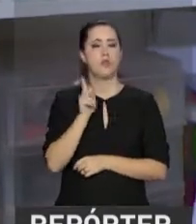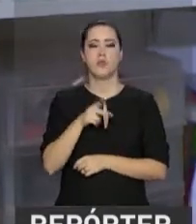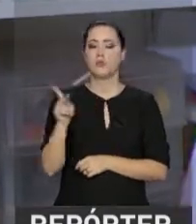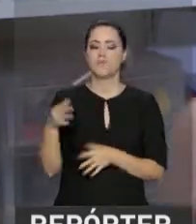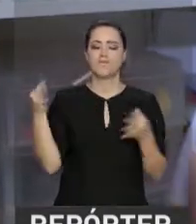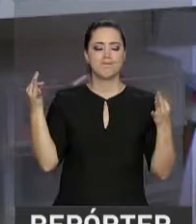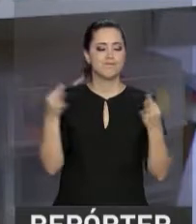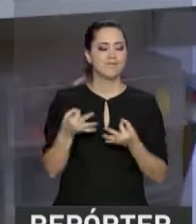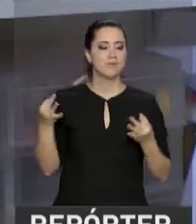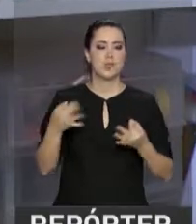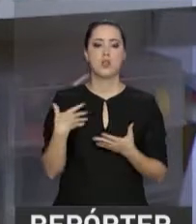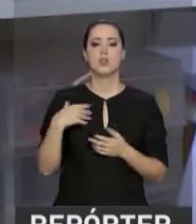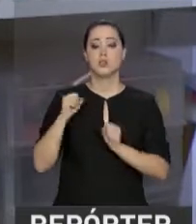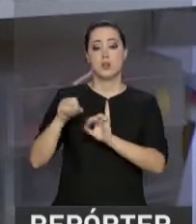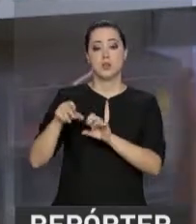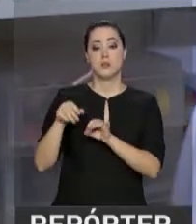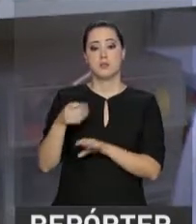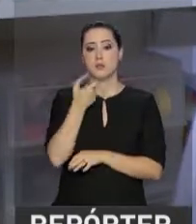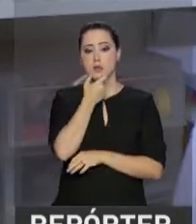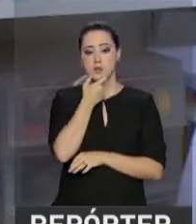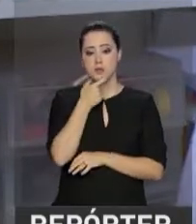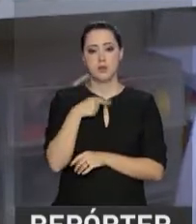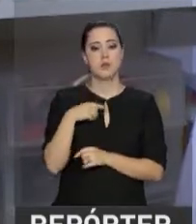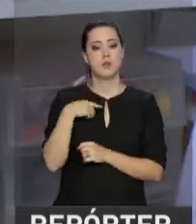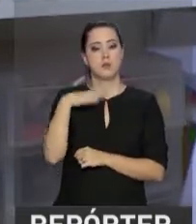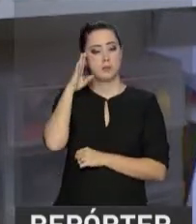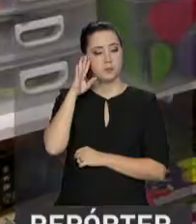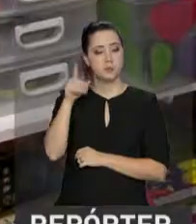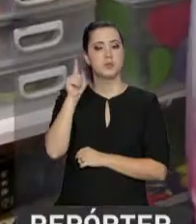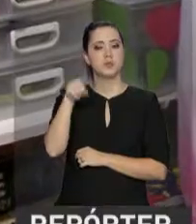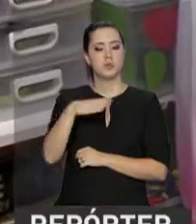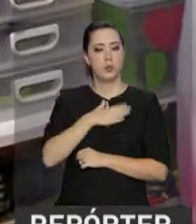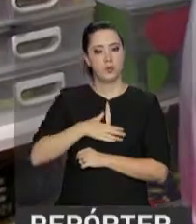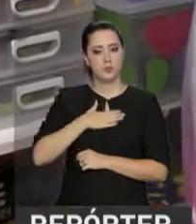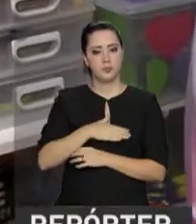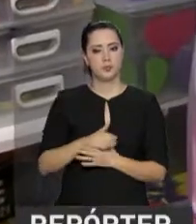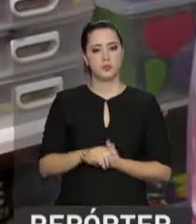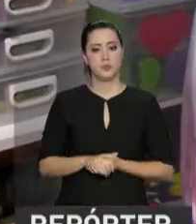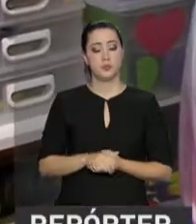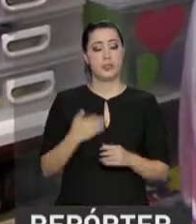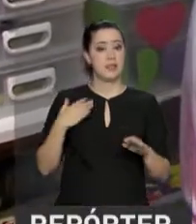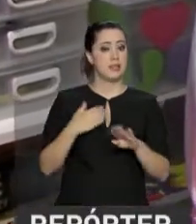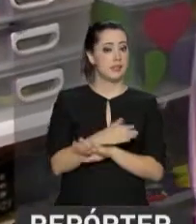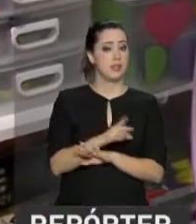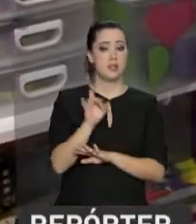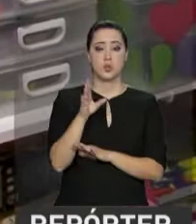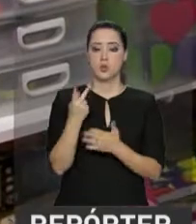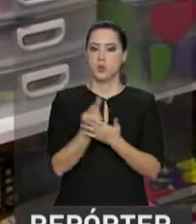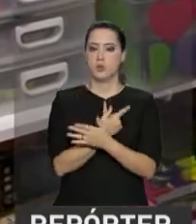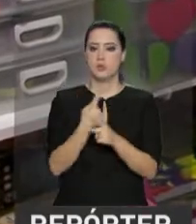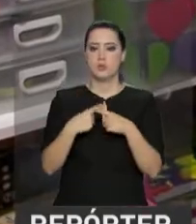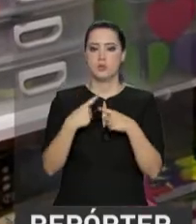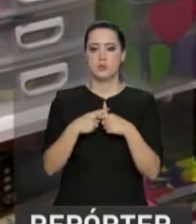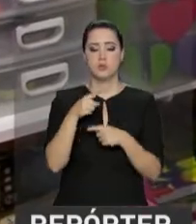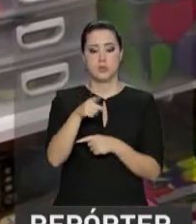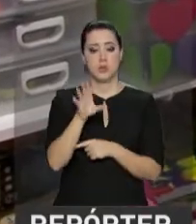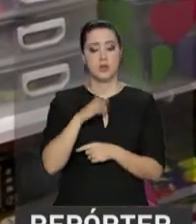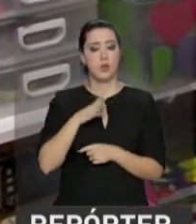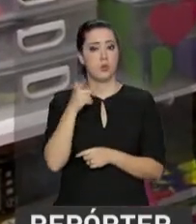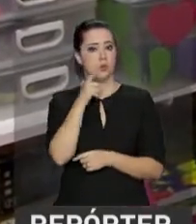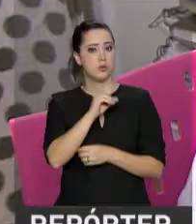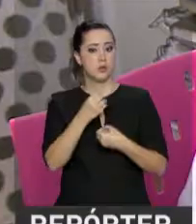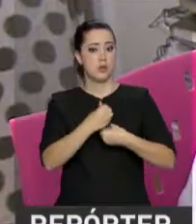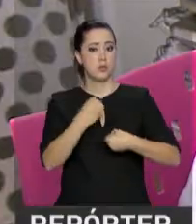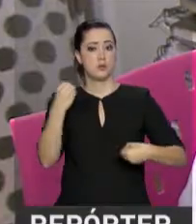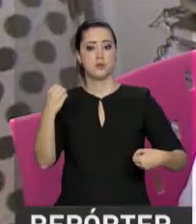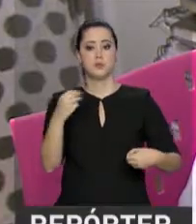ótimos jato dando aula de inglês e eu percebo que é uma coisa que eu gosto muito o ingresso na universidade só foi possível porque a estudante conseguiu o